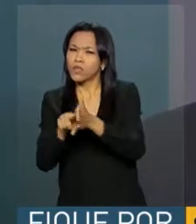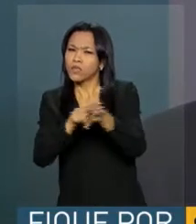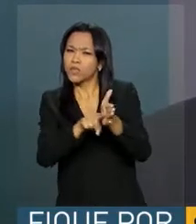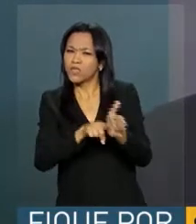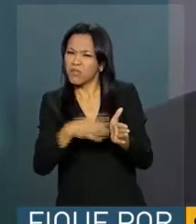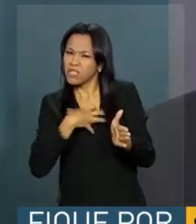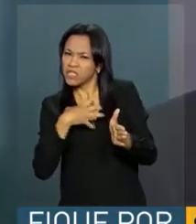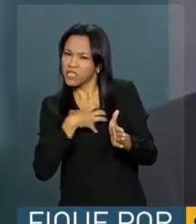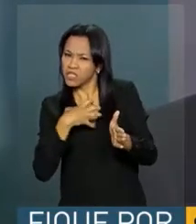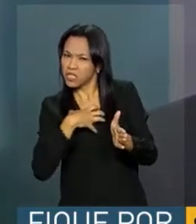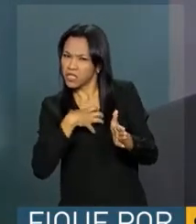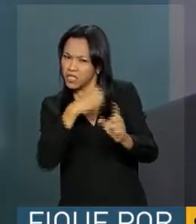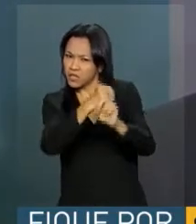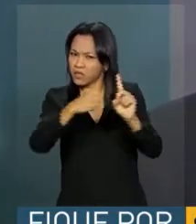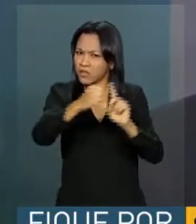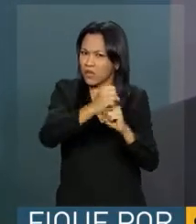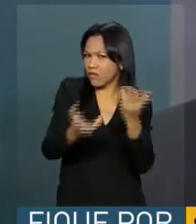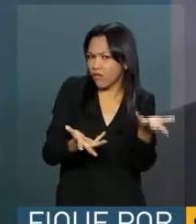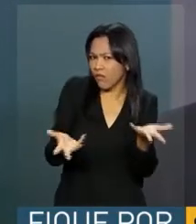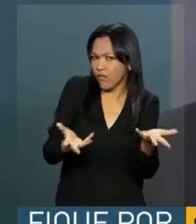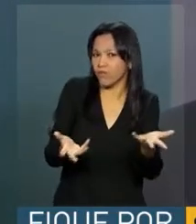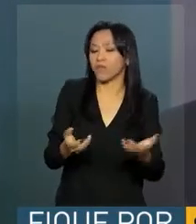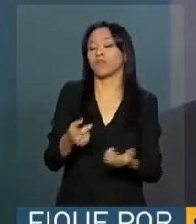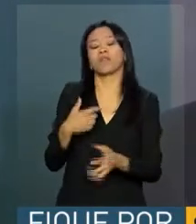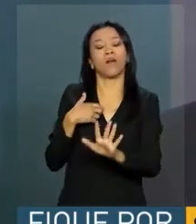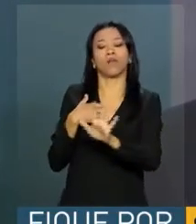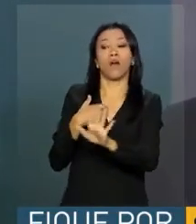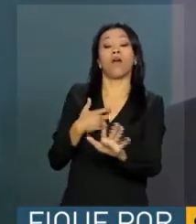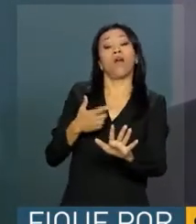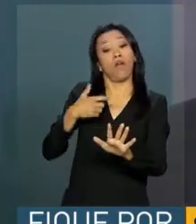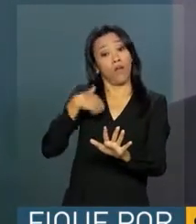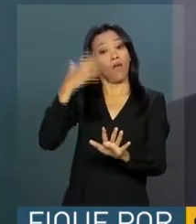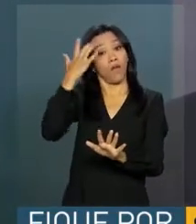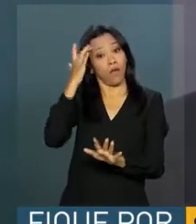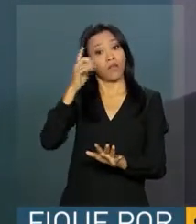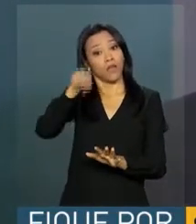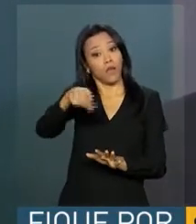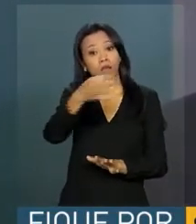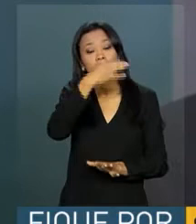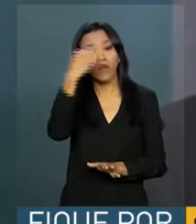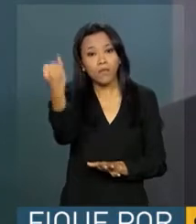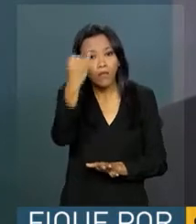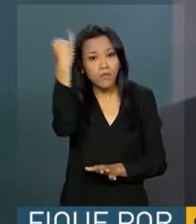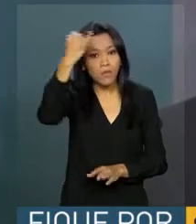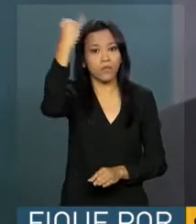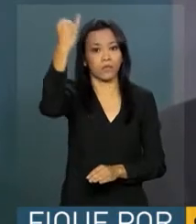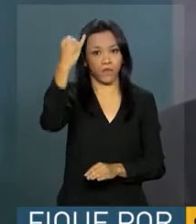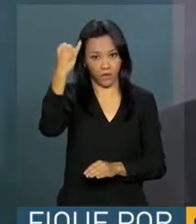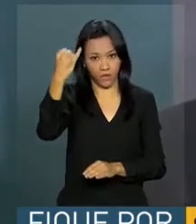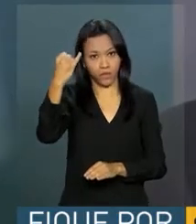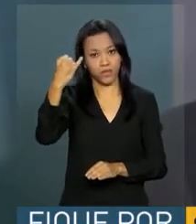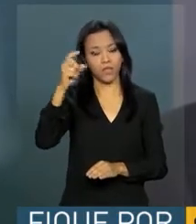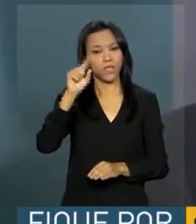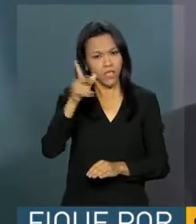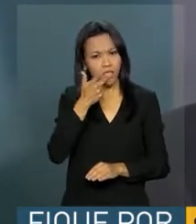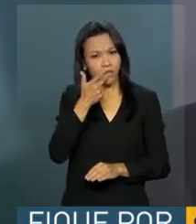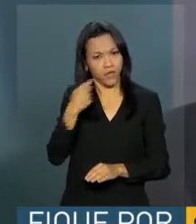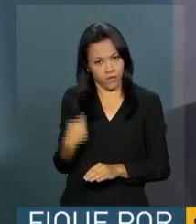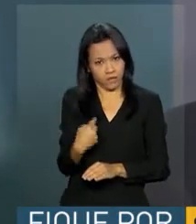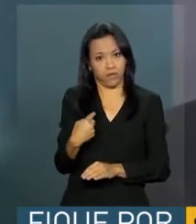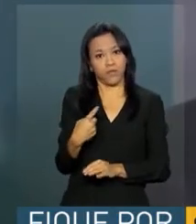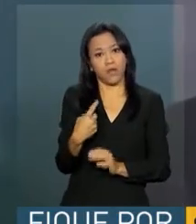sentir a reação da população? Não. Eu acho que é importante que se mencione isso.